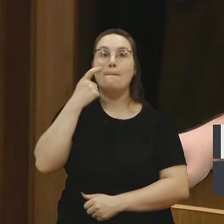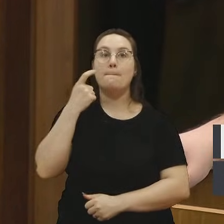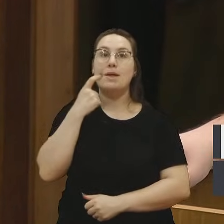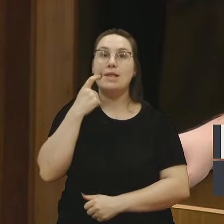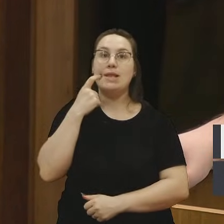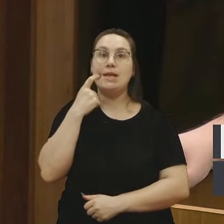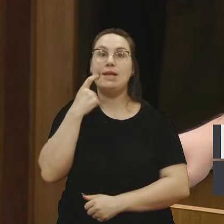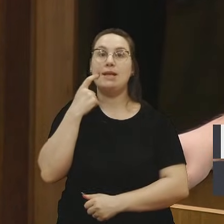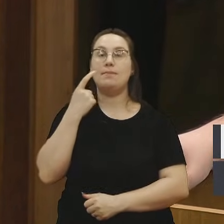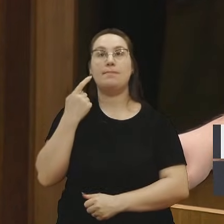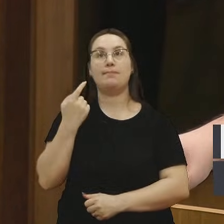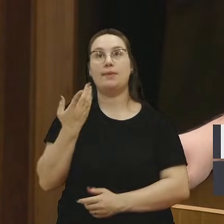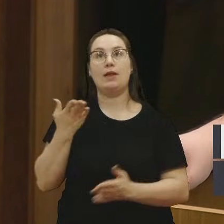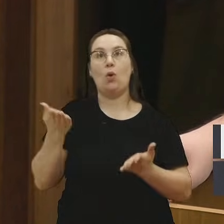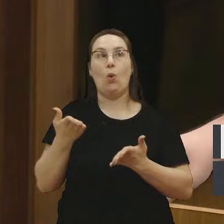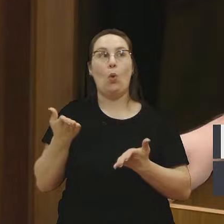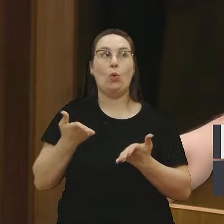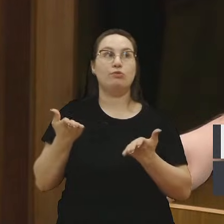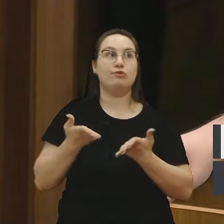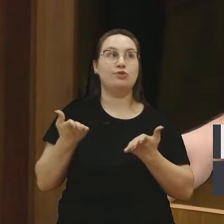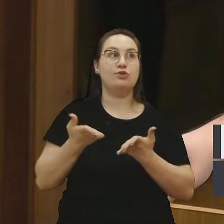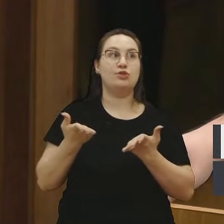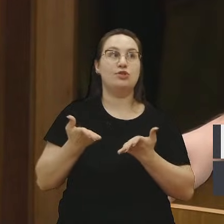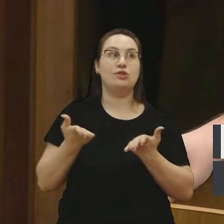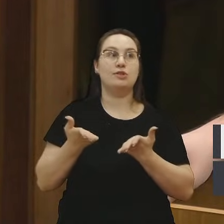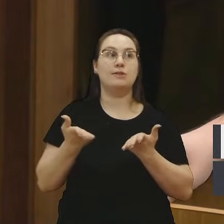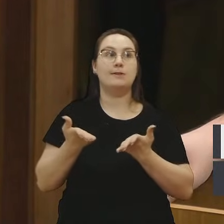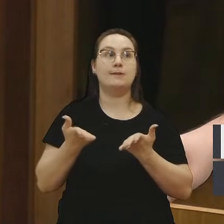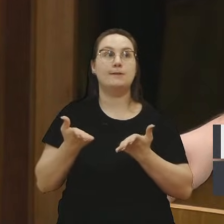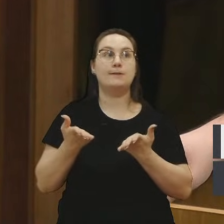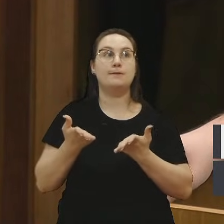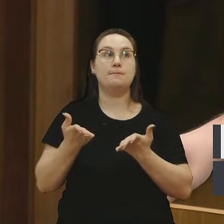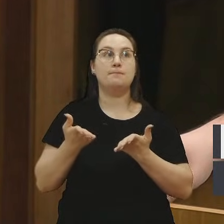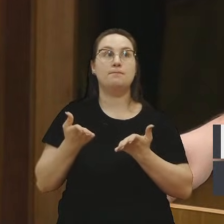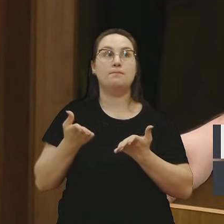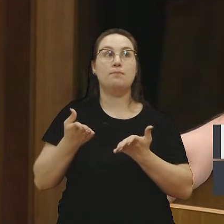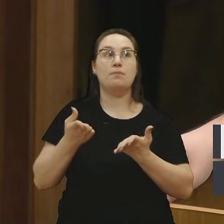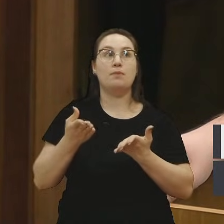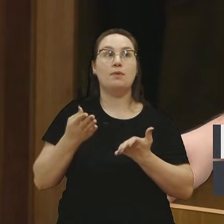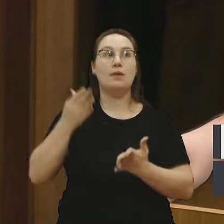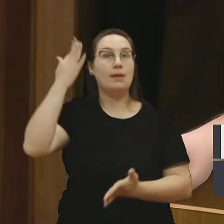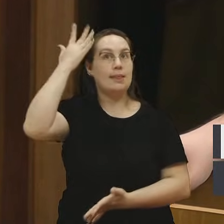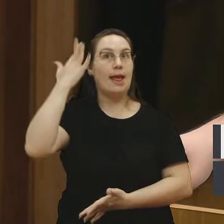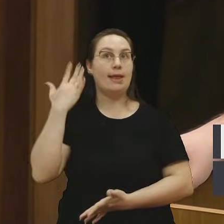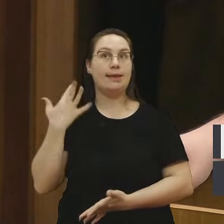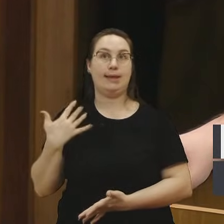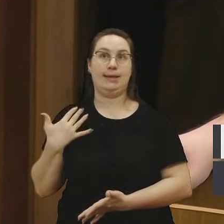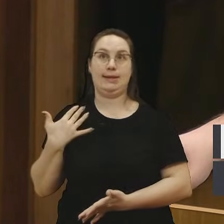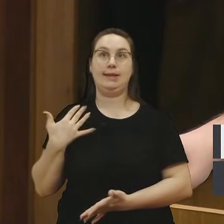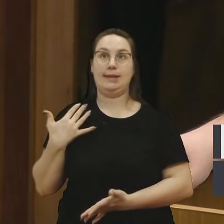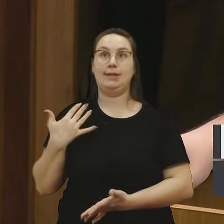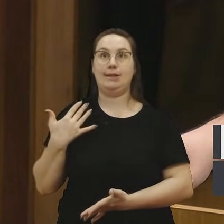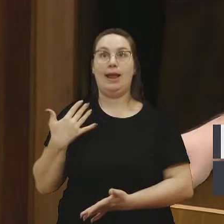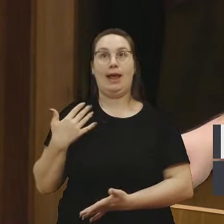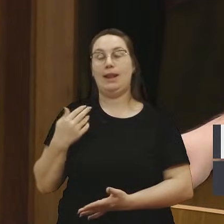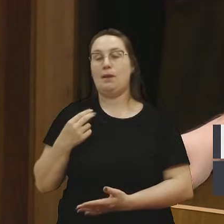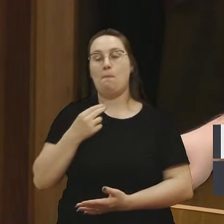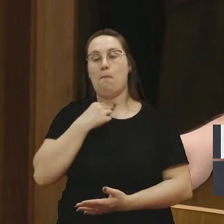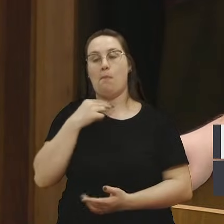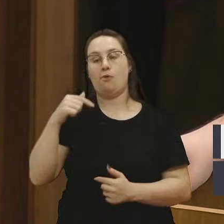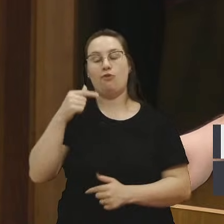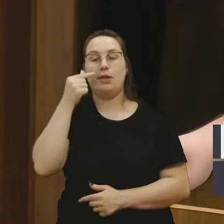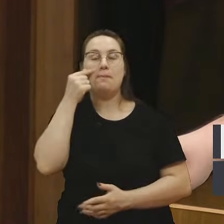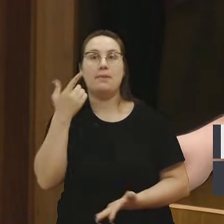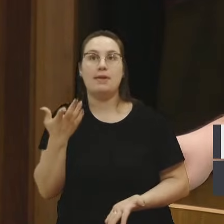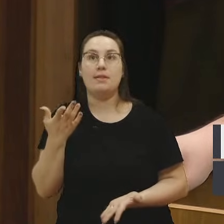que não estão aqui, mas também quero deixar registrado a presença deles ao longo deste ano de trabalho desta comissão, que é uma comissão estreante aqui nesta